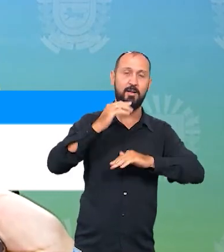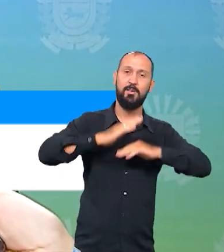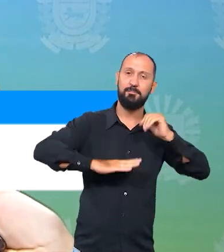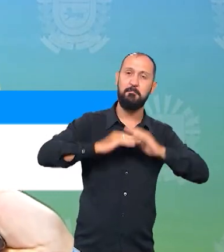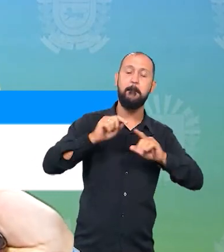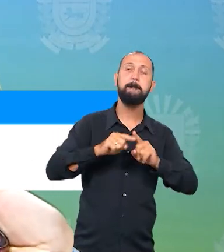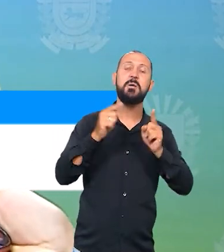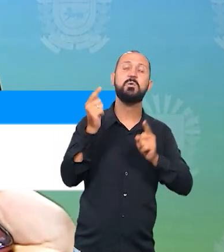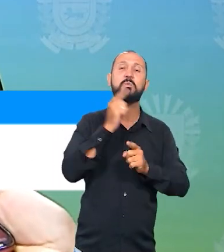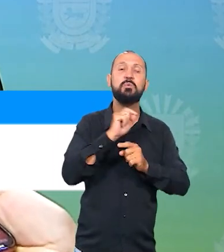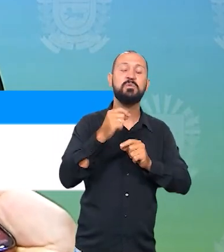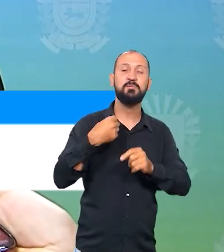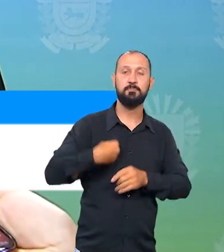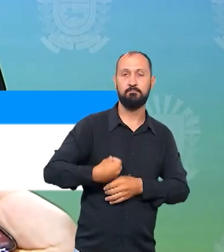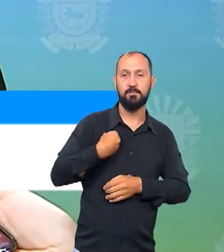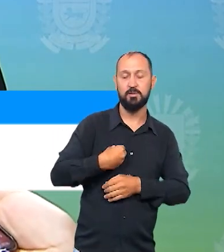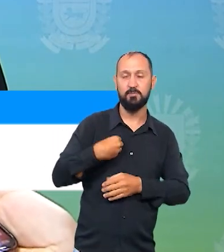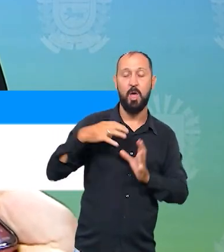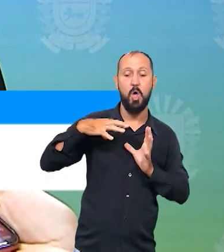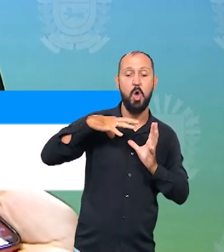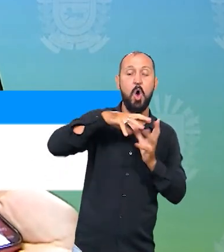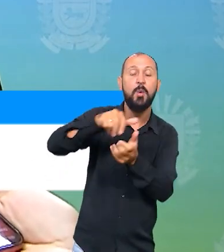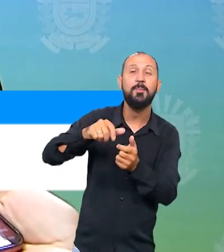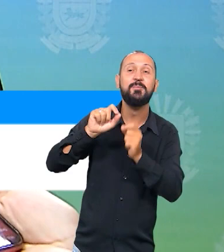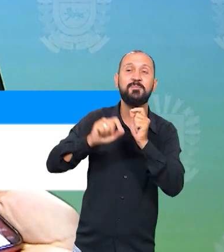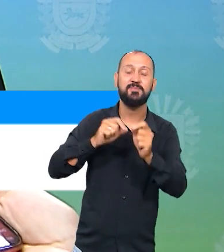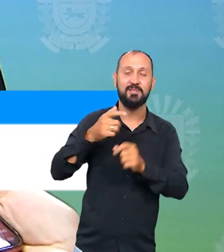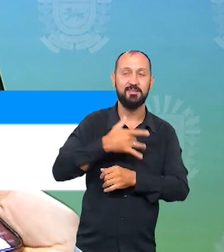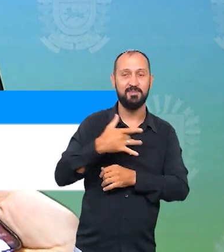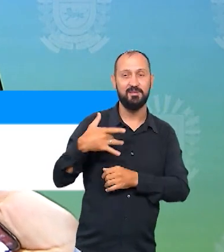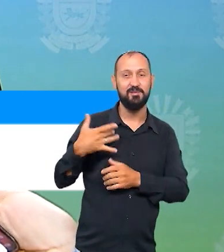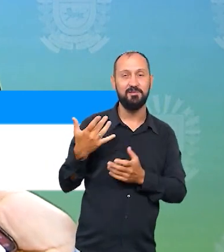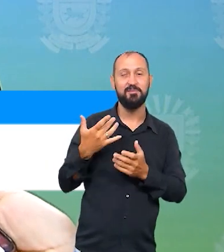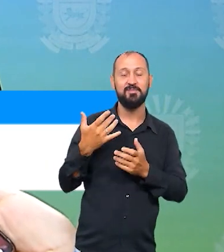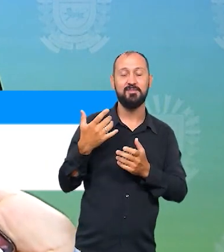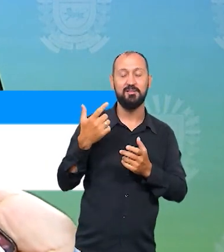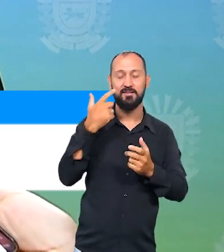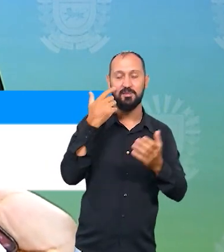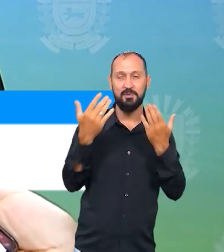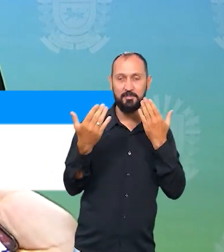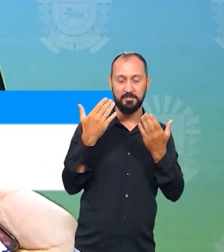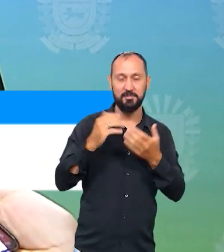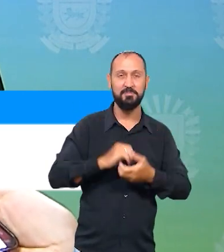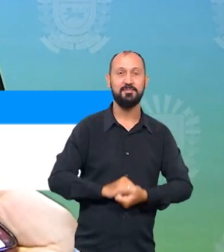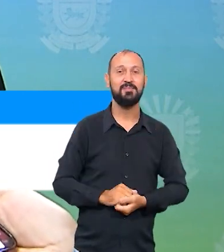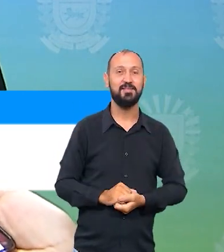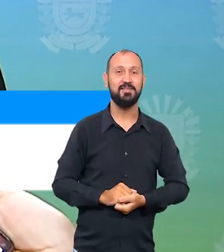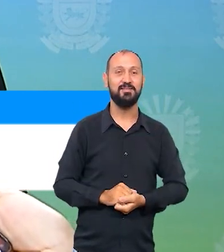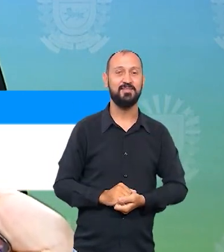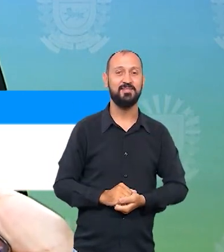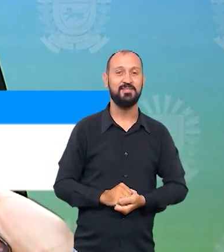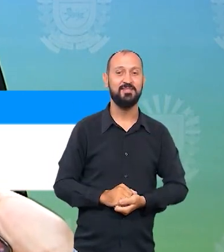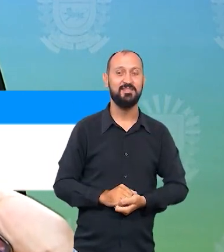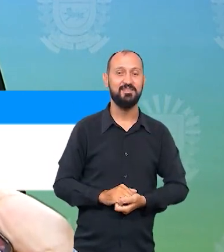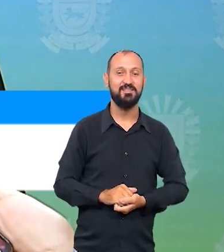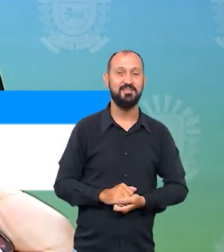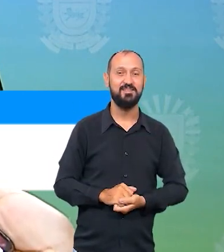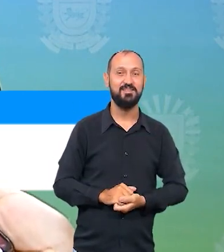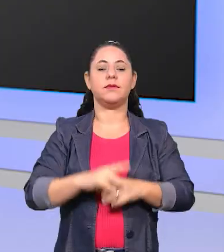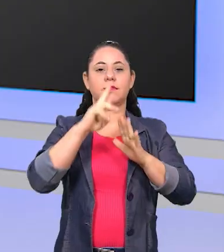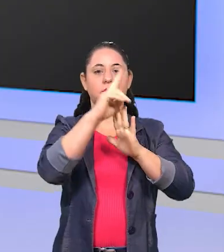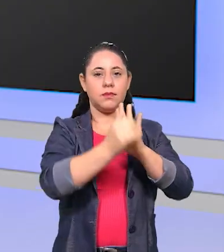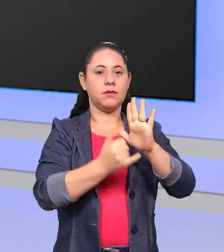realizado, embora hoje não exerça a profissão, mas de poder fazer parte desse mundo da saúde mental, da